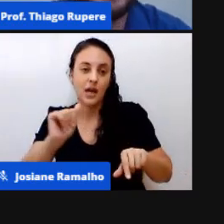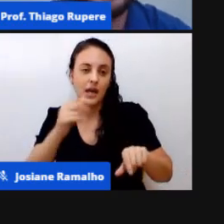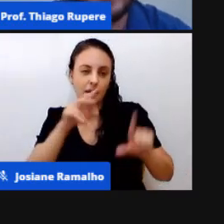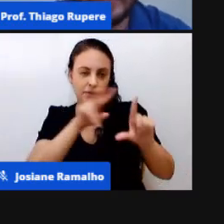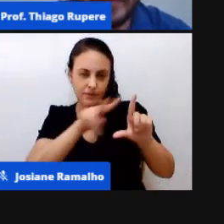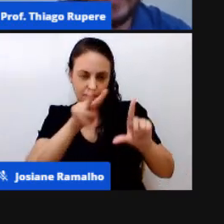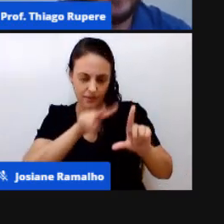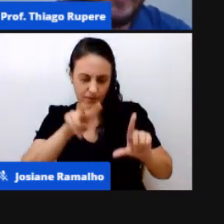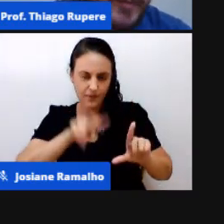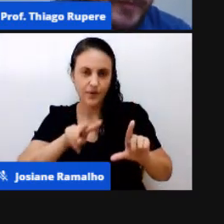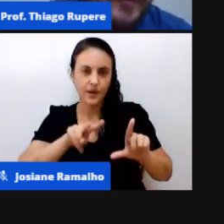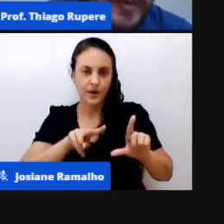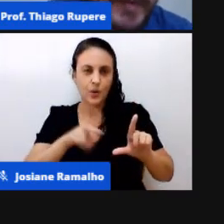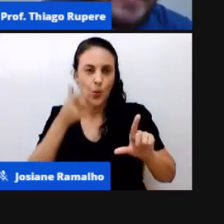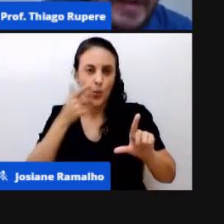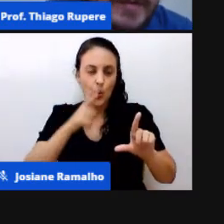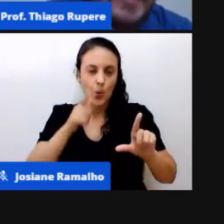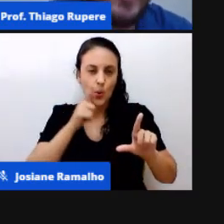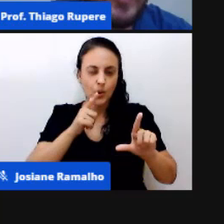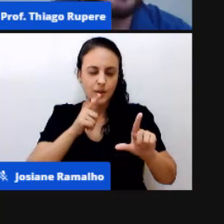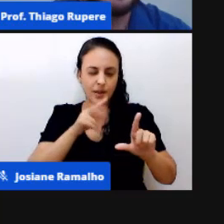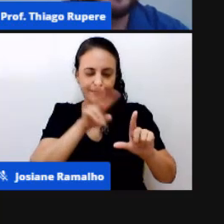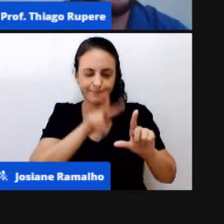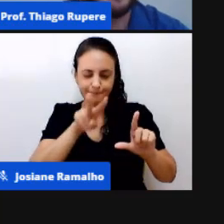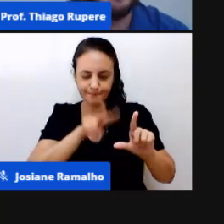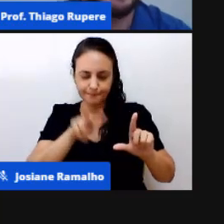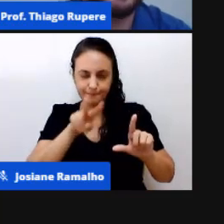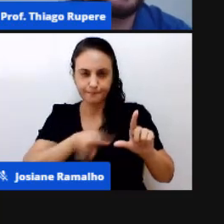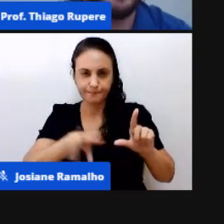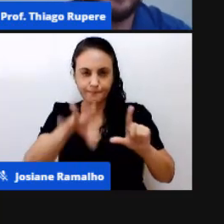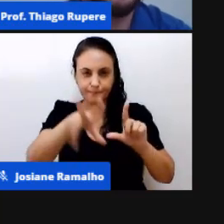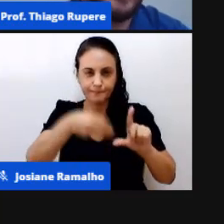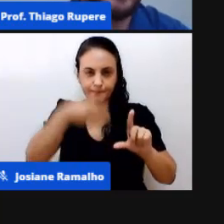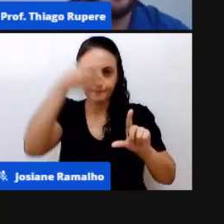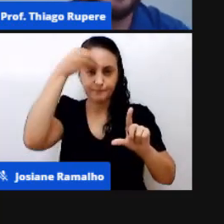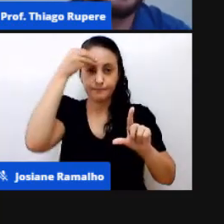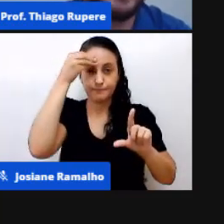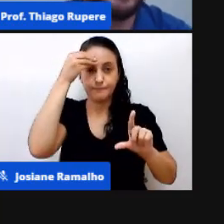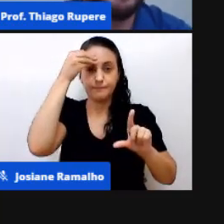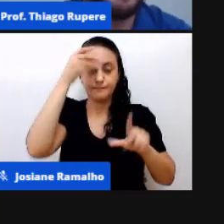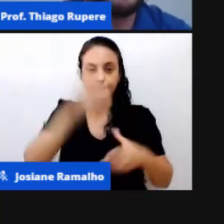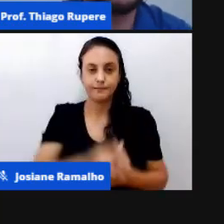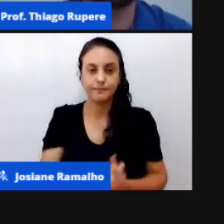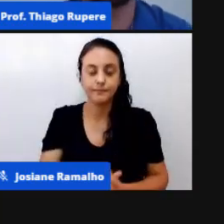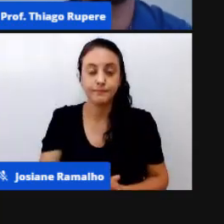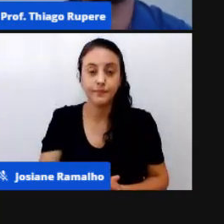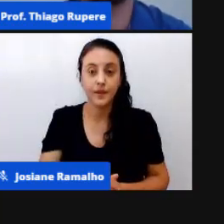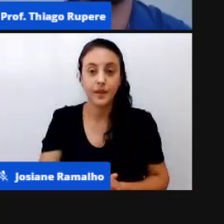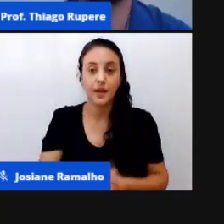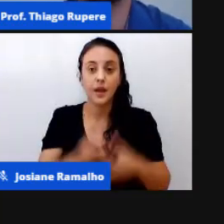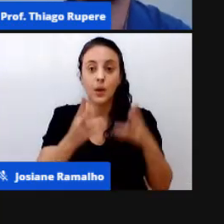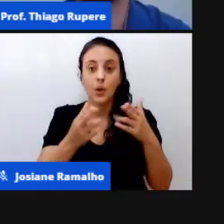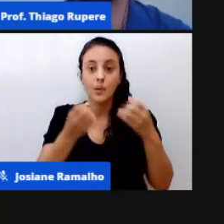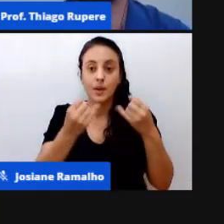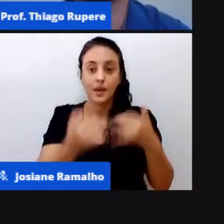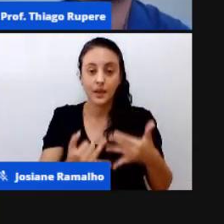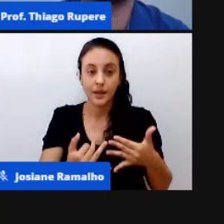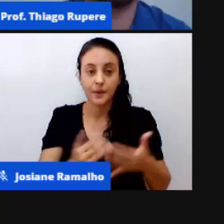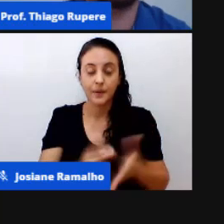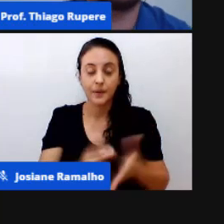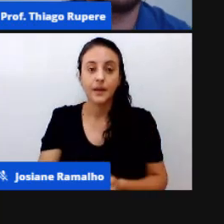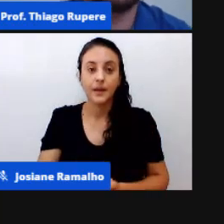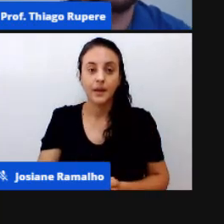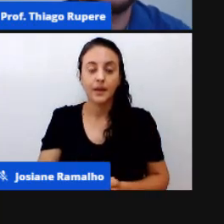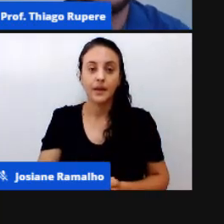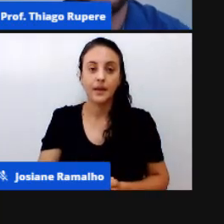buscar um conhecimento que, de repente, o professor apresente ali como conteúdo programático, como eu disse agora há pouco, né? Vamos supor, classe